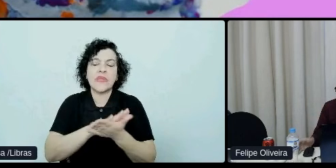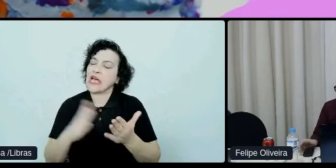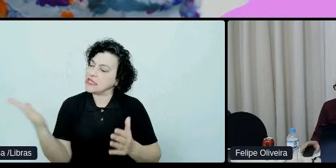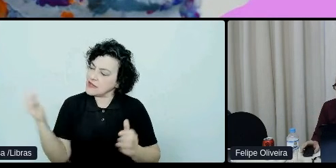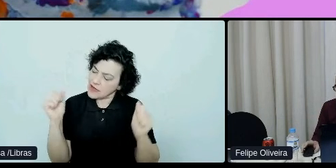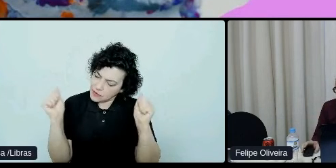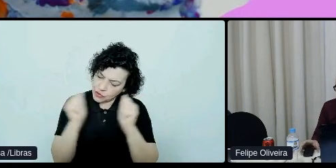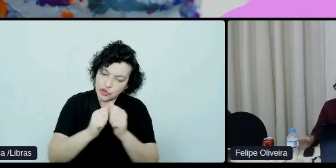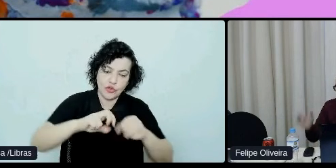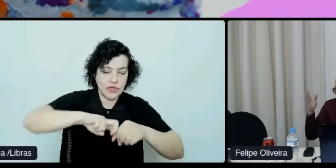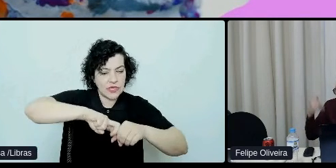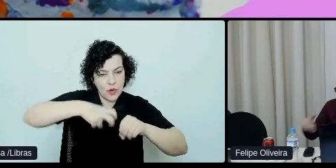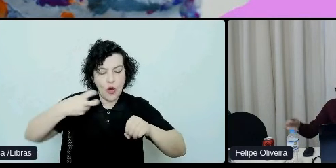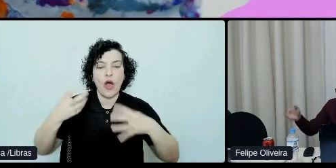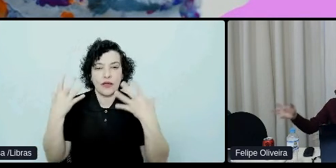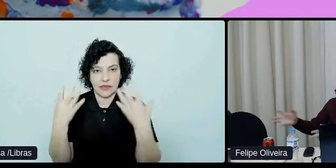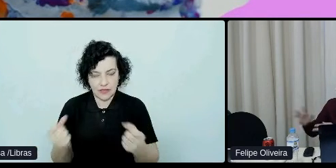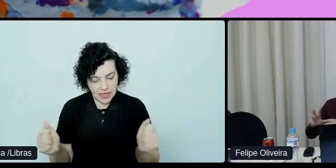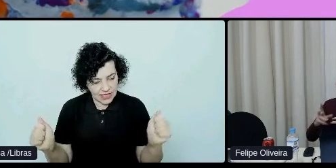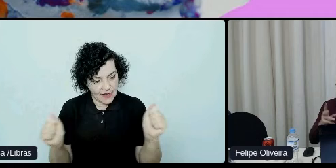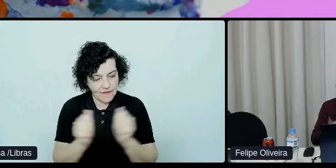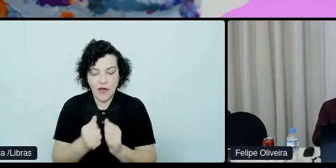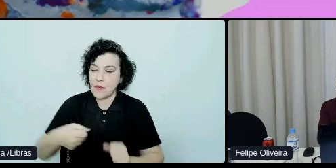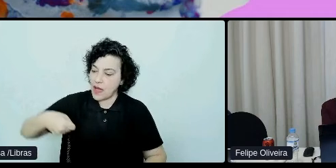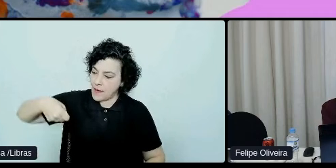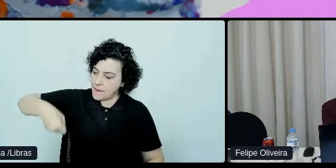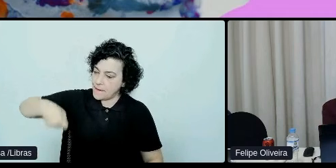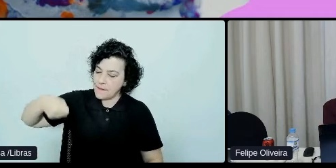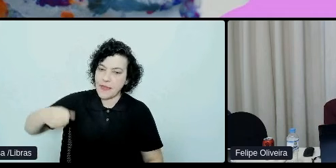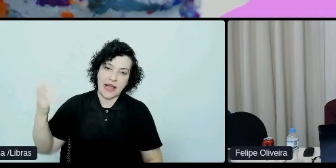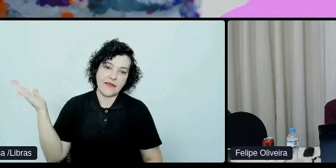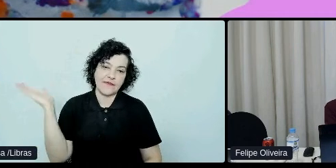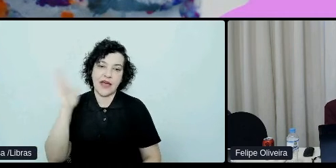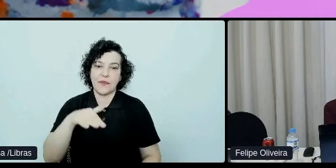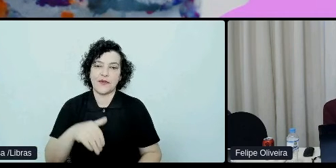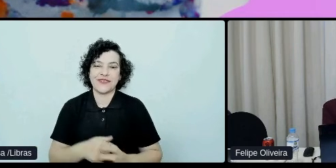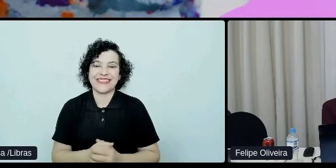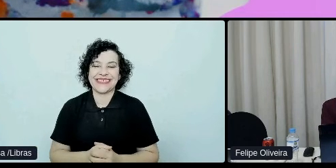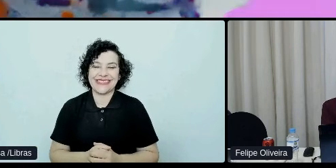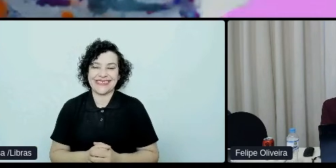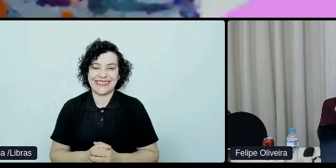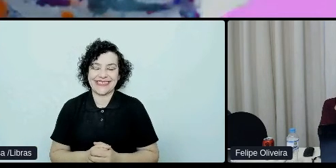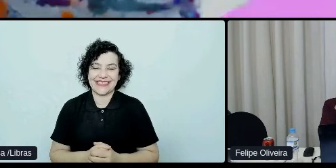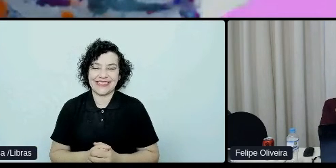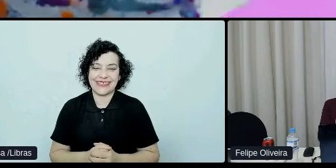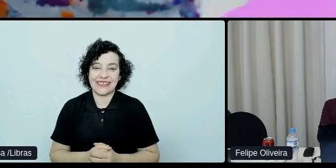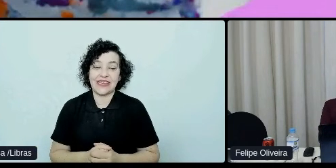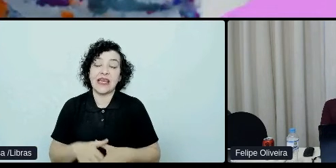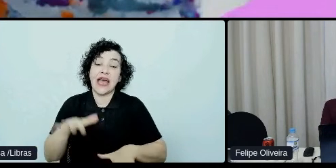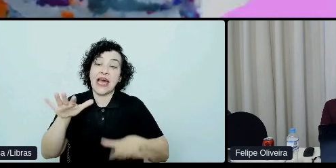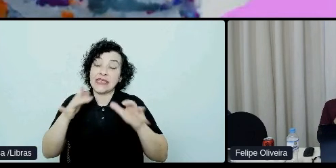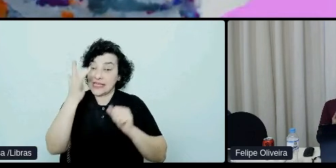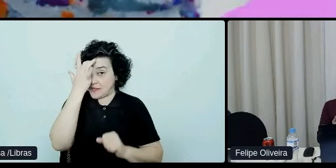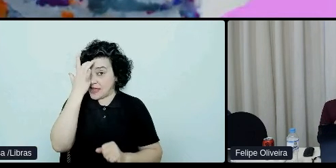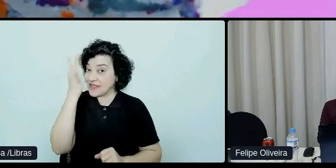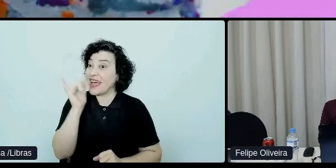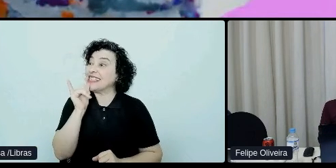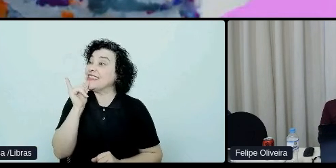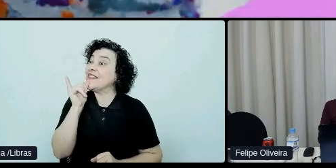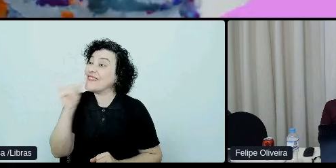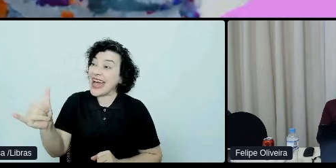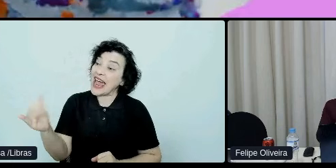São Roque hoje? Beleza, vamos. Tá aqui sua mala, tá aqui a carteira, vamos embora. Às vezes é mais fácil fazer isso do que